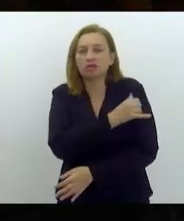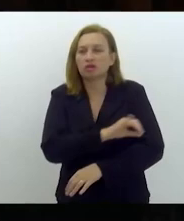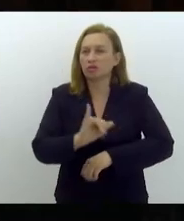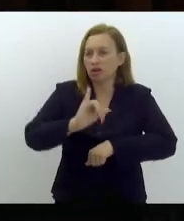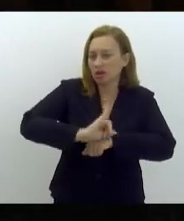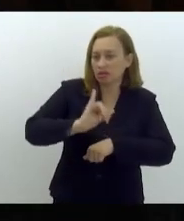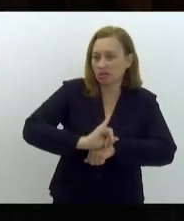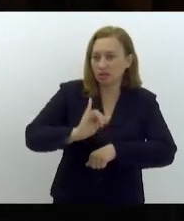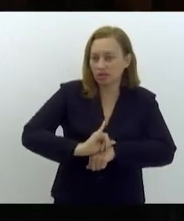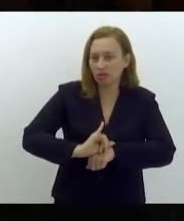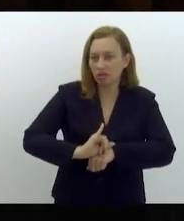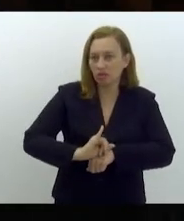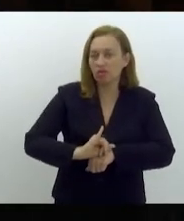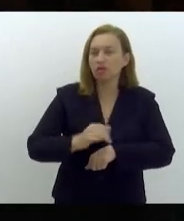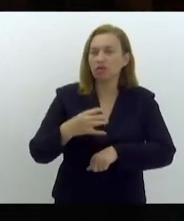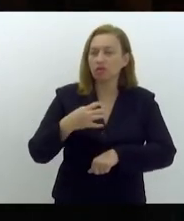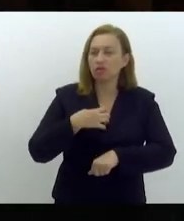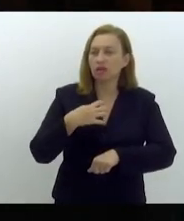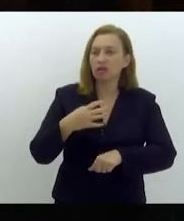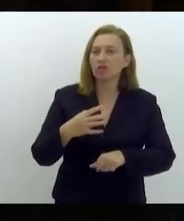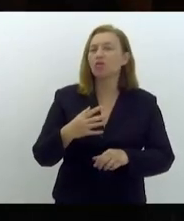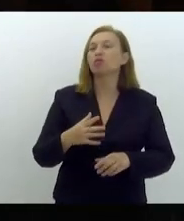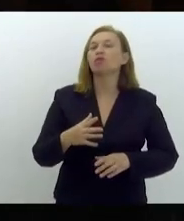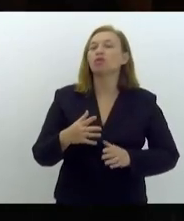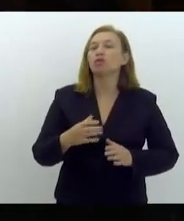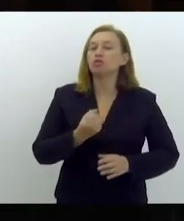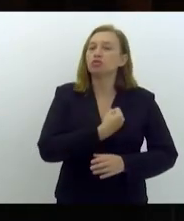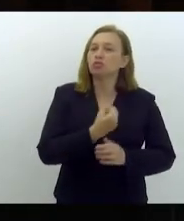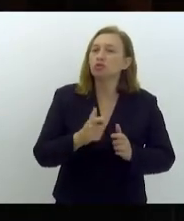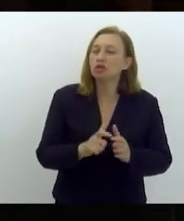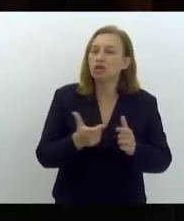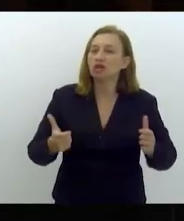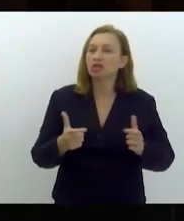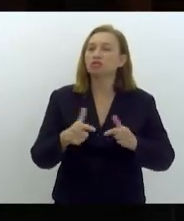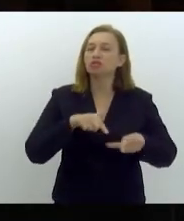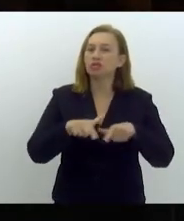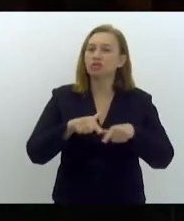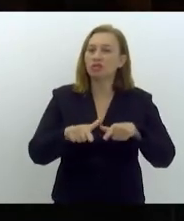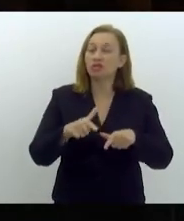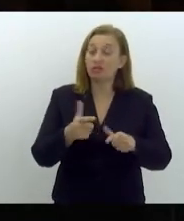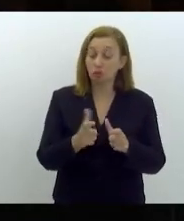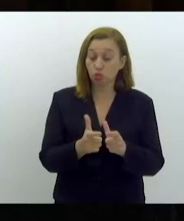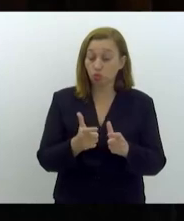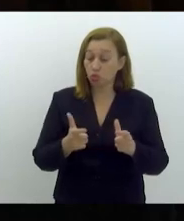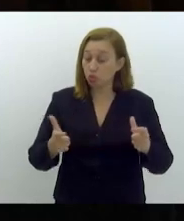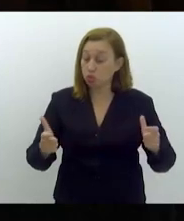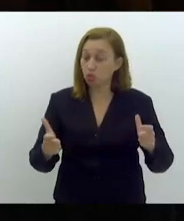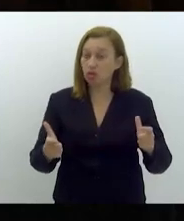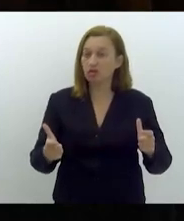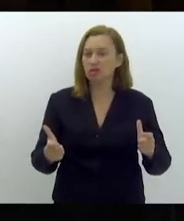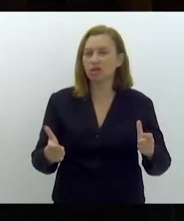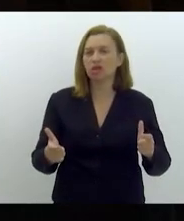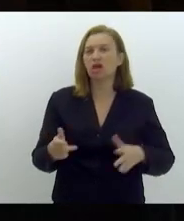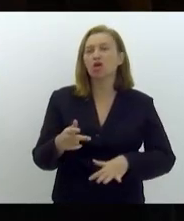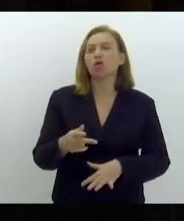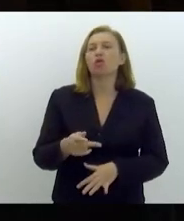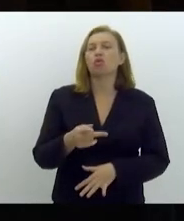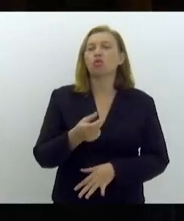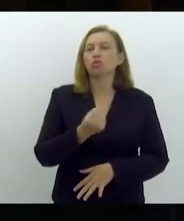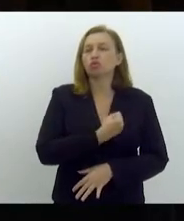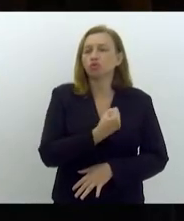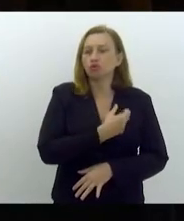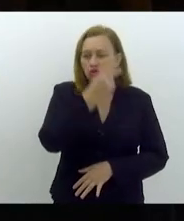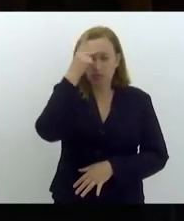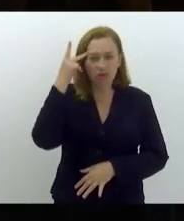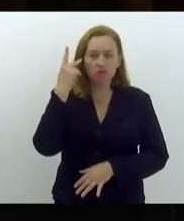onde está concentrada a maior parte dos empregos a gente vai ver crescer o número de desempregados o número de pessoas dormindo nas ruas porque não tem